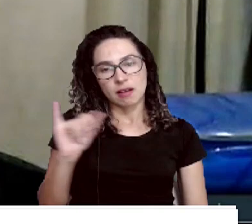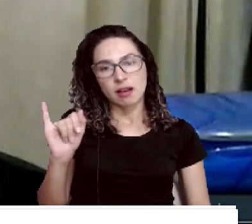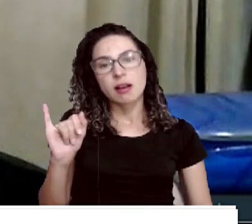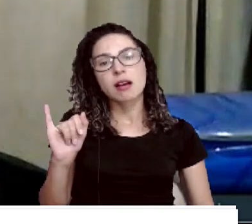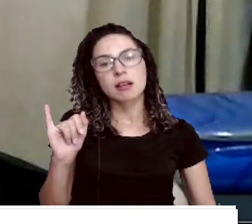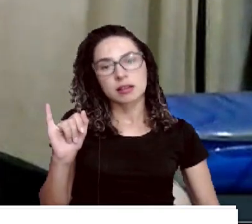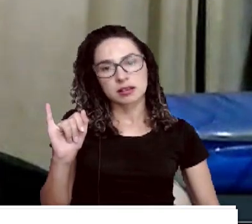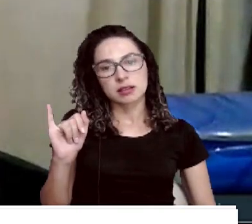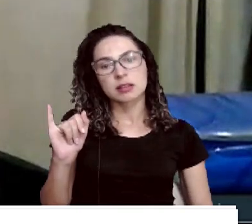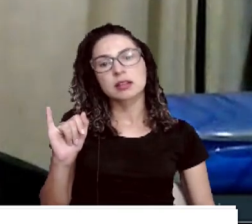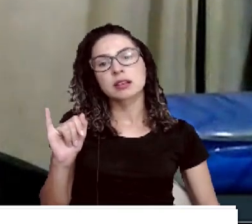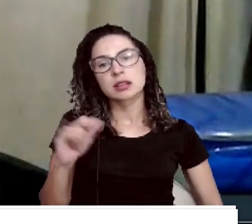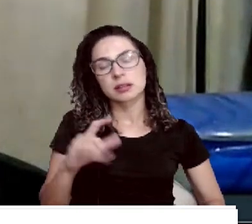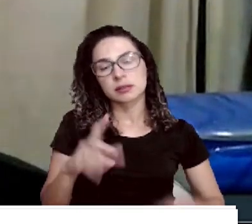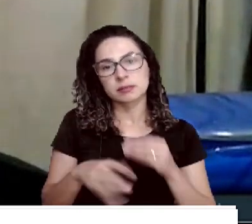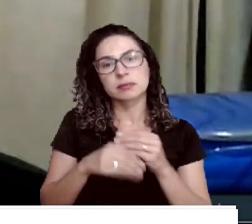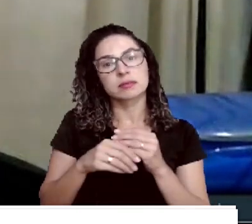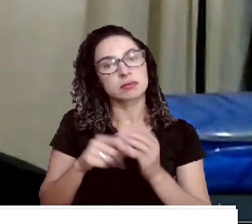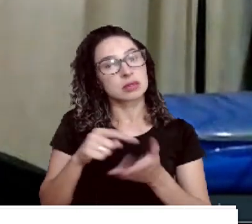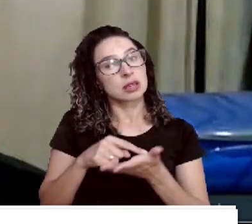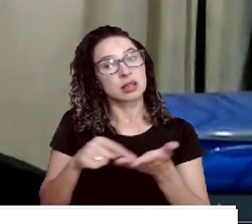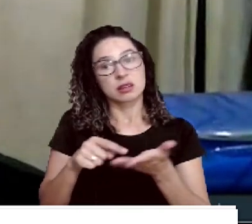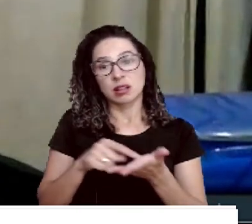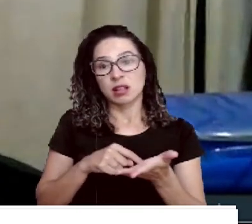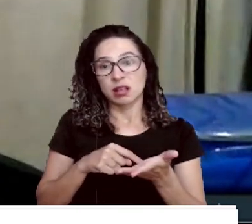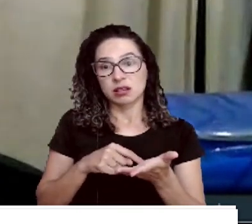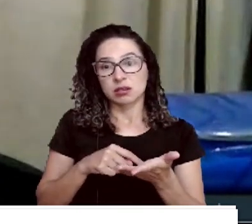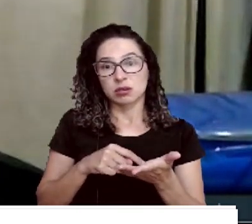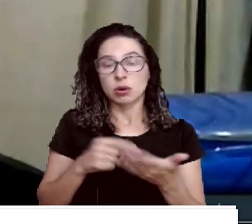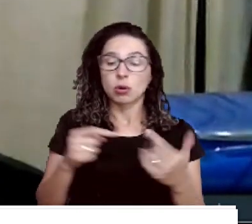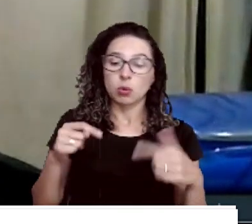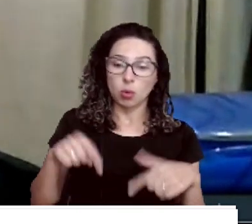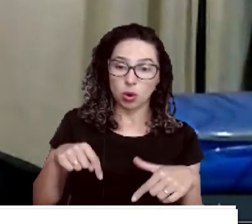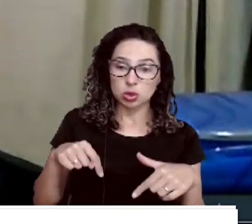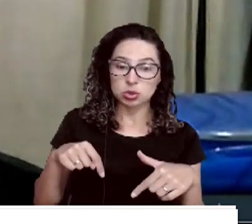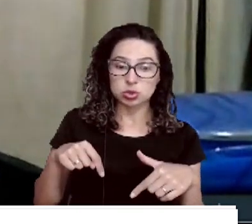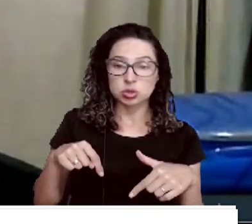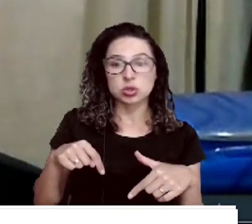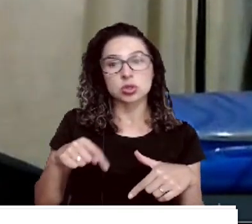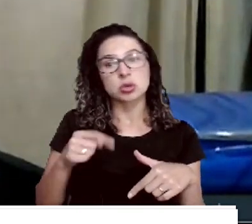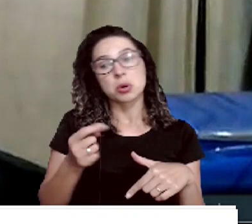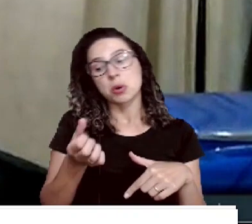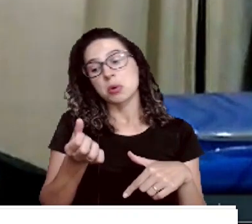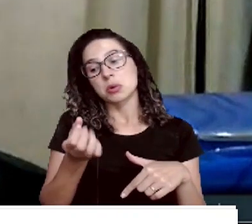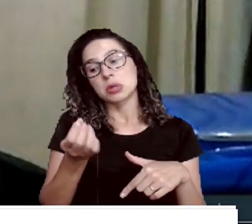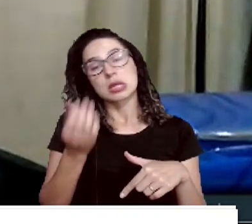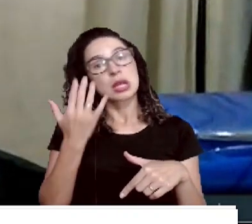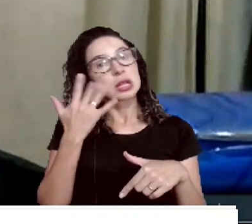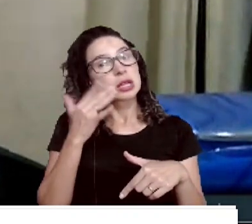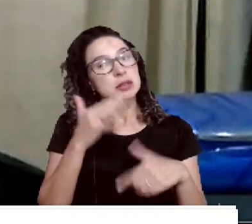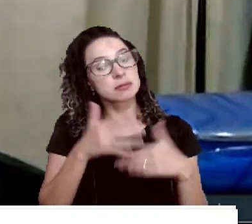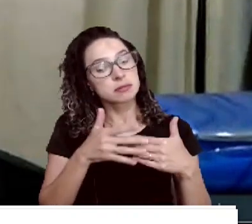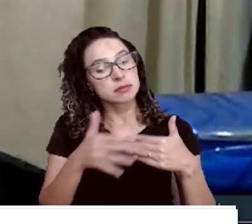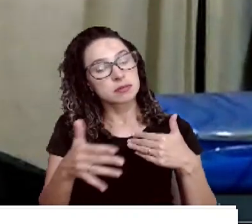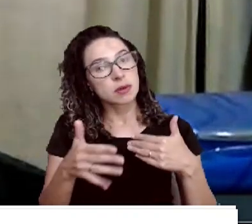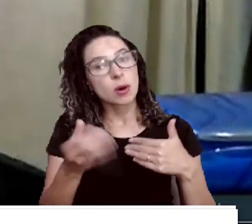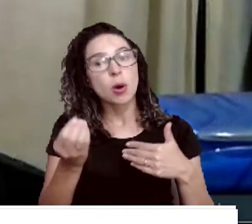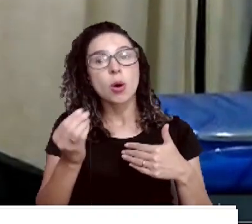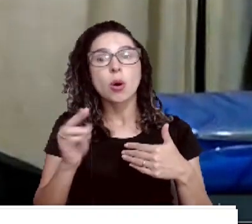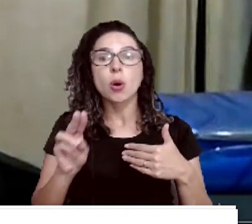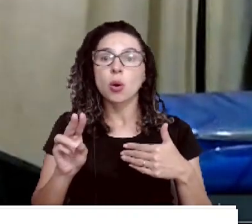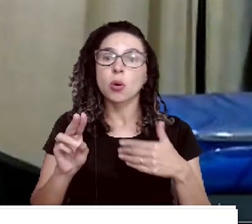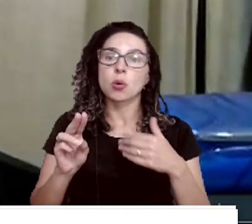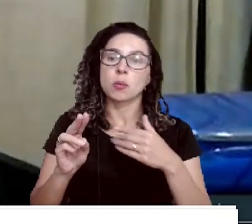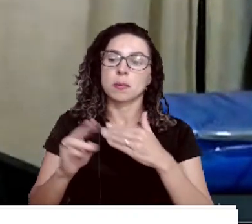o aditivo vai ser encerrado de uma forma ou de outra. Ou hoje, agora, nesses 60 dias de prazo que foi dado, ou passando 60